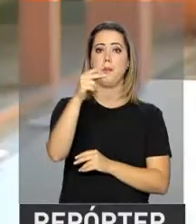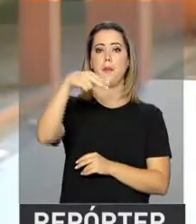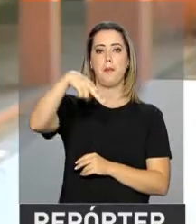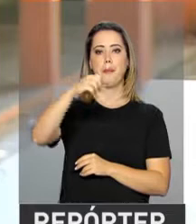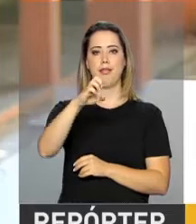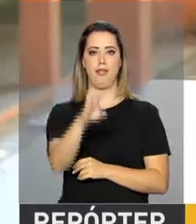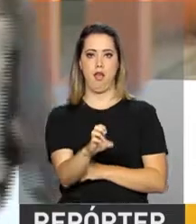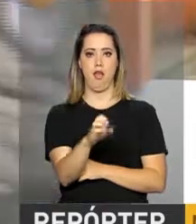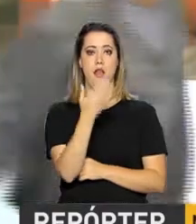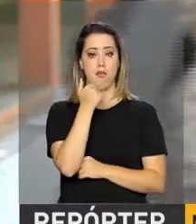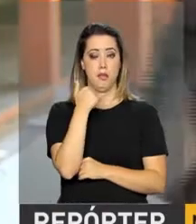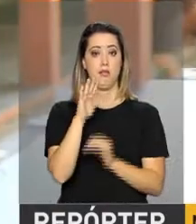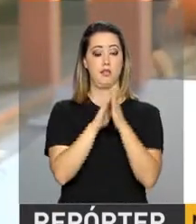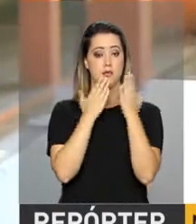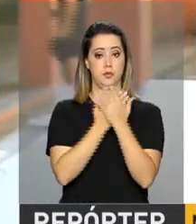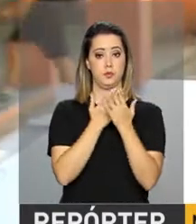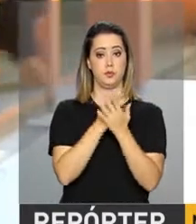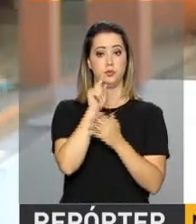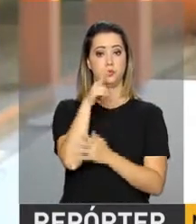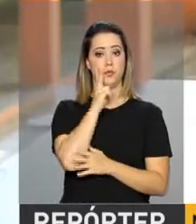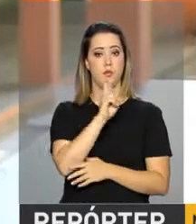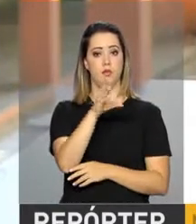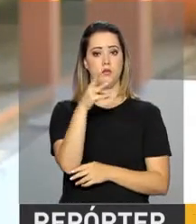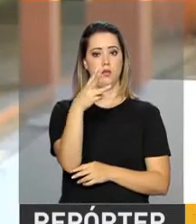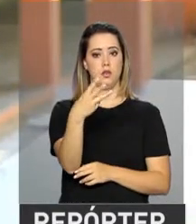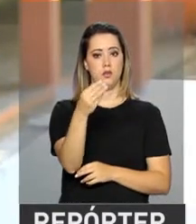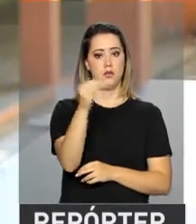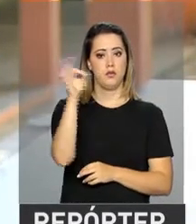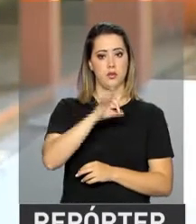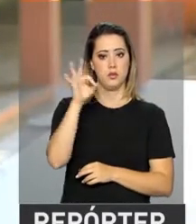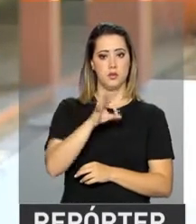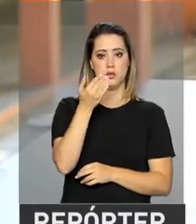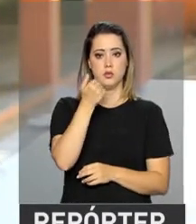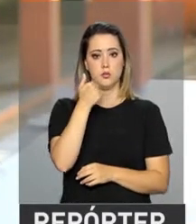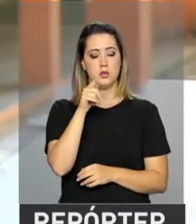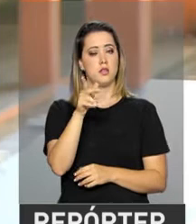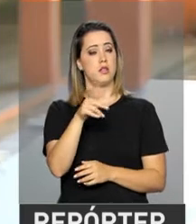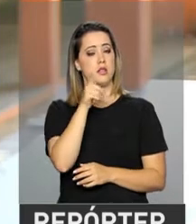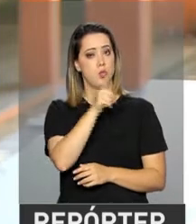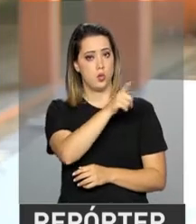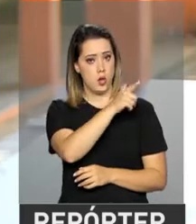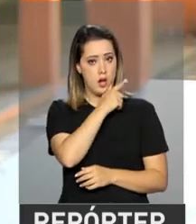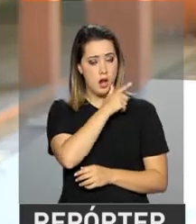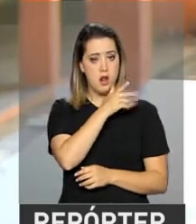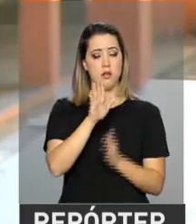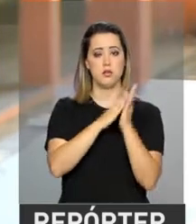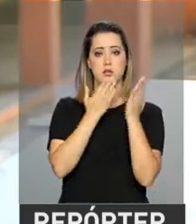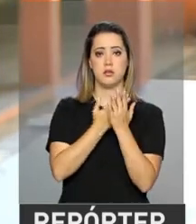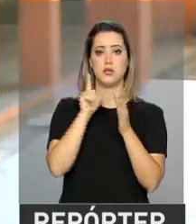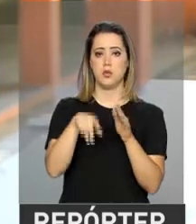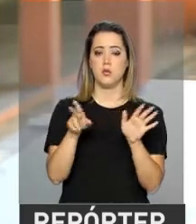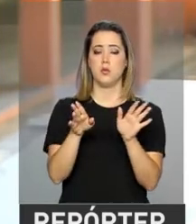programa nacional de alimentação escolar prevê que pelo menos 30% dá merenda nas escolas públicas seja da agricultura